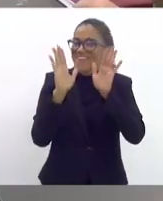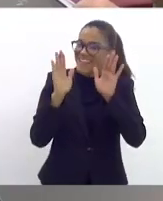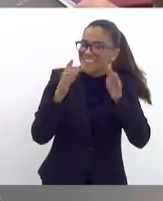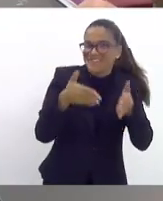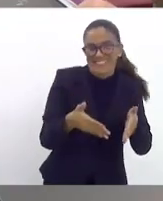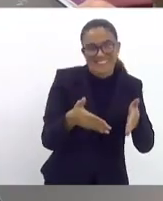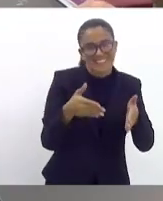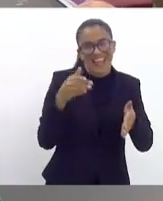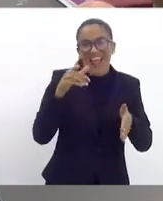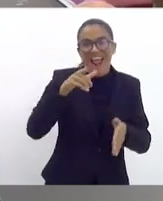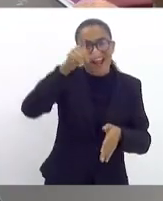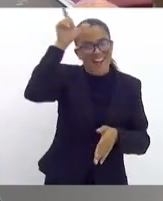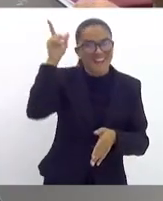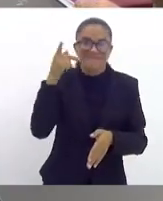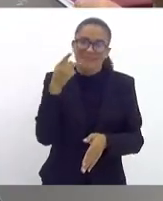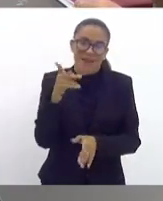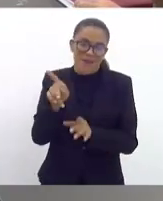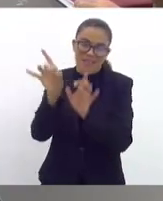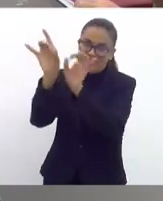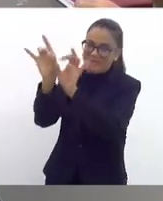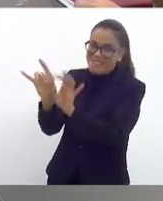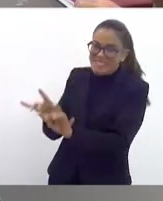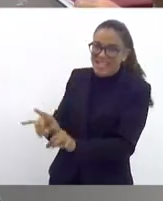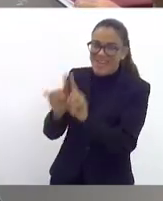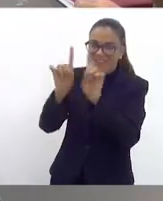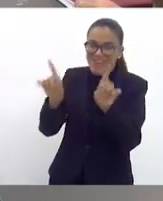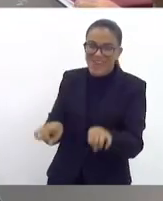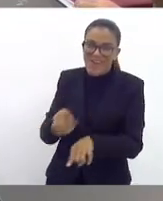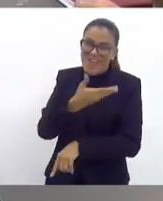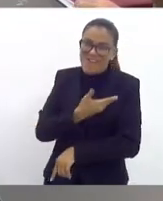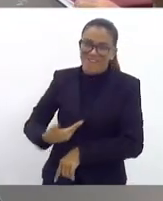específicas do Servidor Público